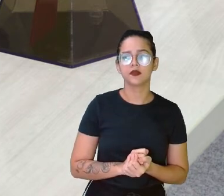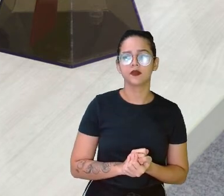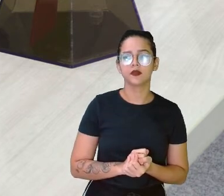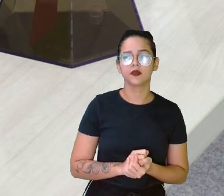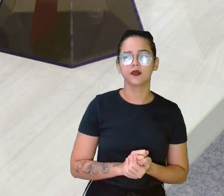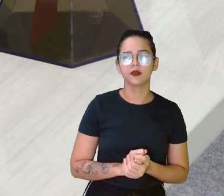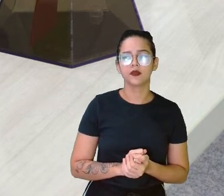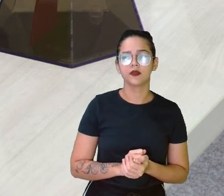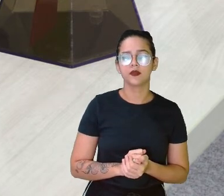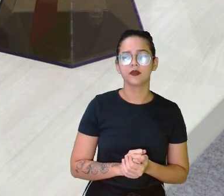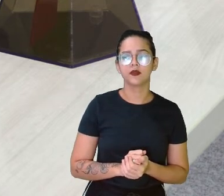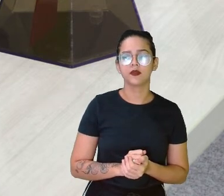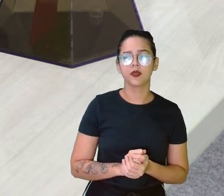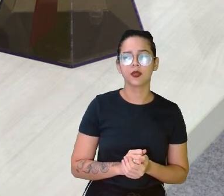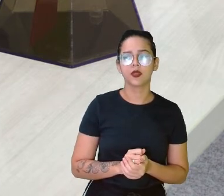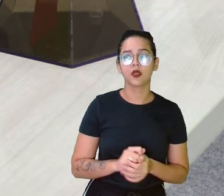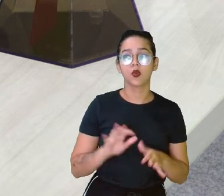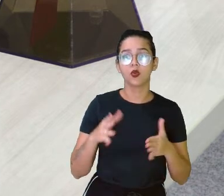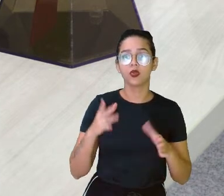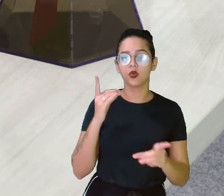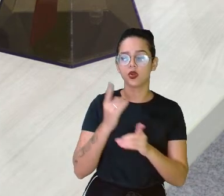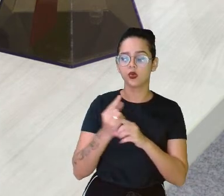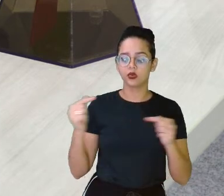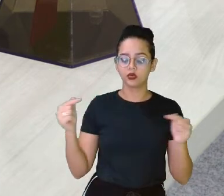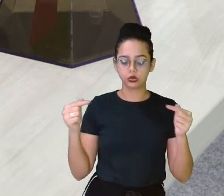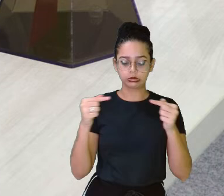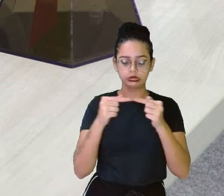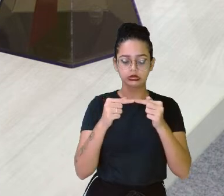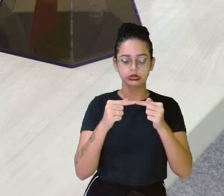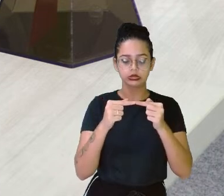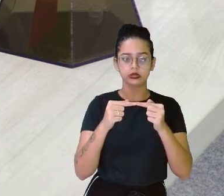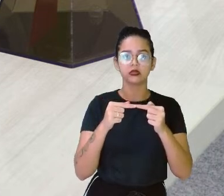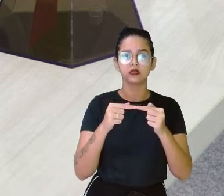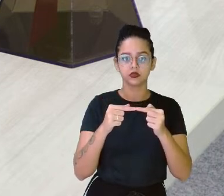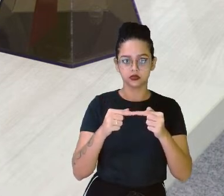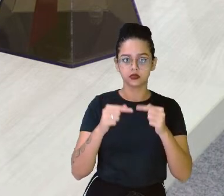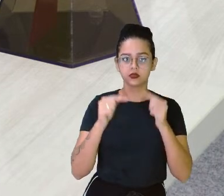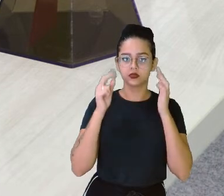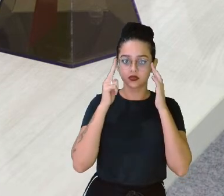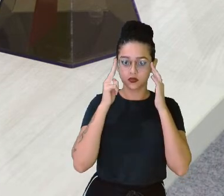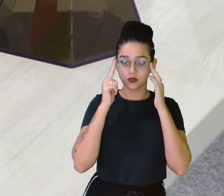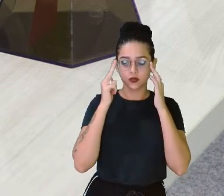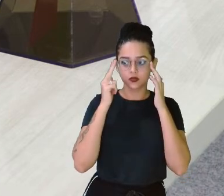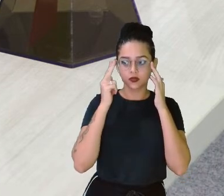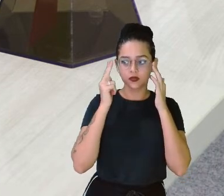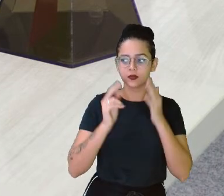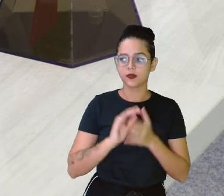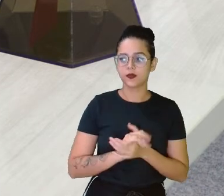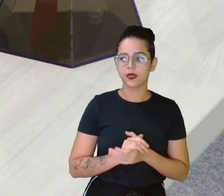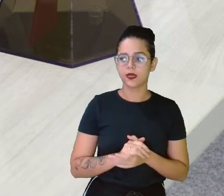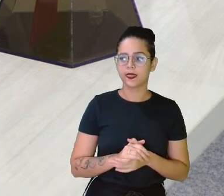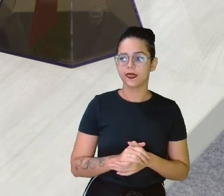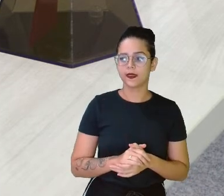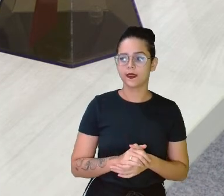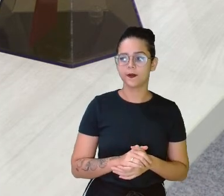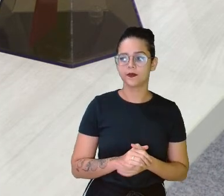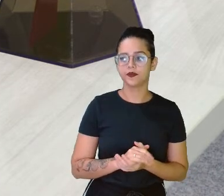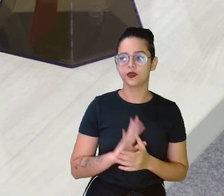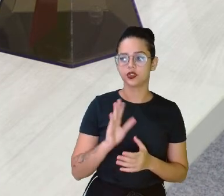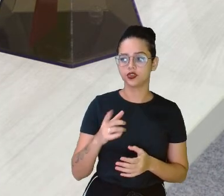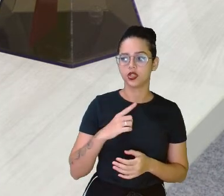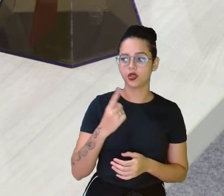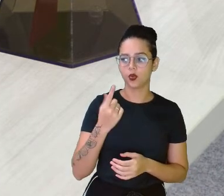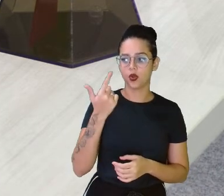vértices, e quando eu encontro os meus vértices, vou até desmontar essa porque eu já tenho